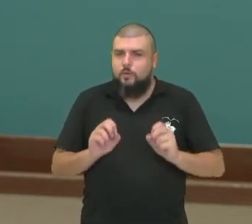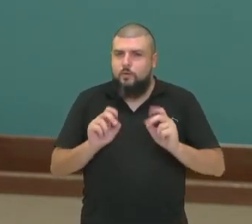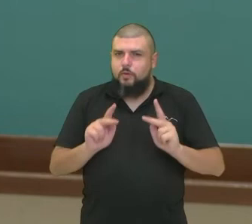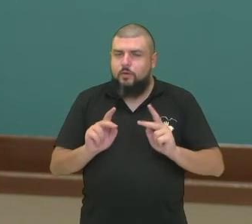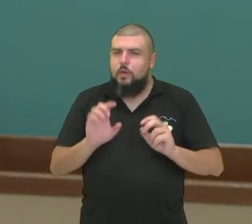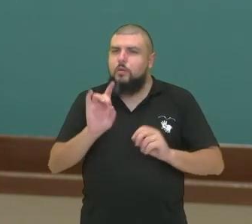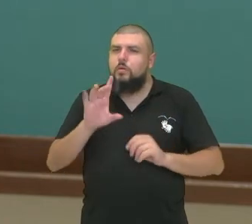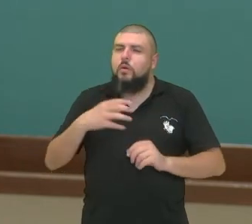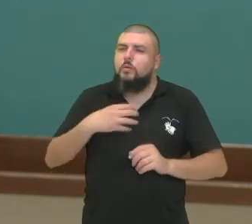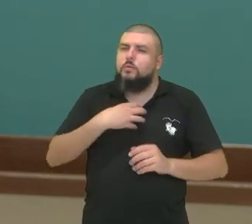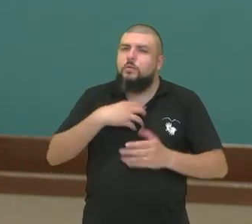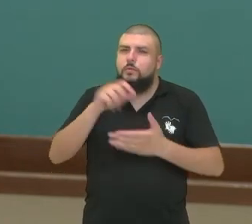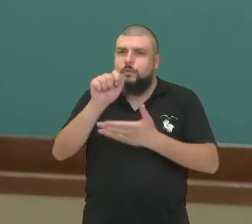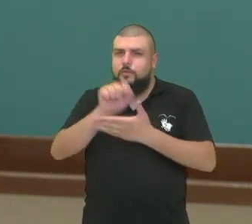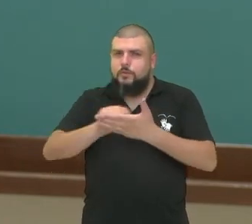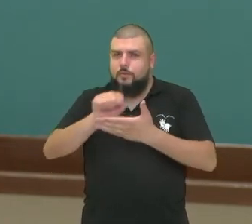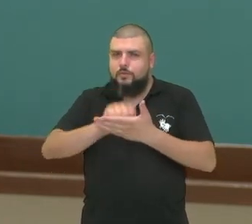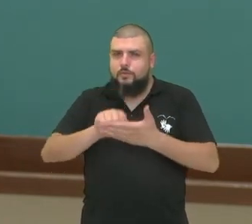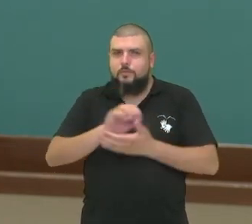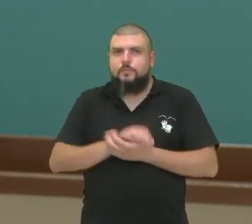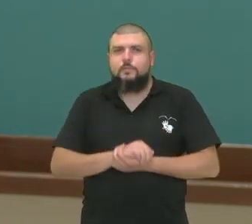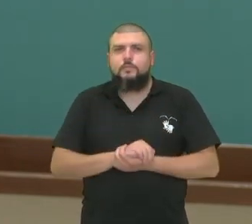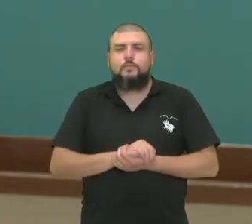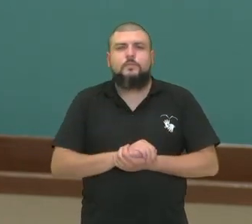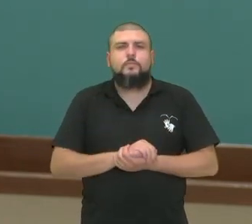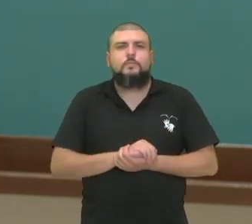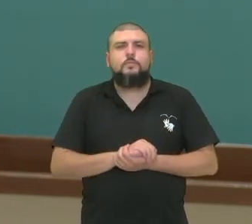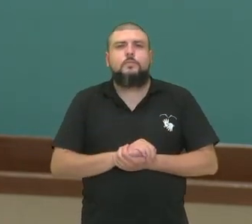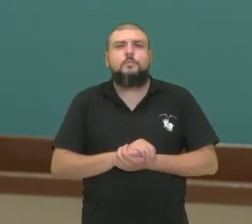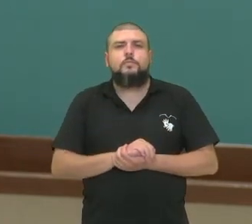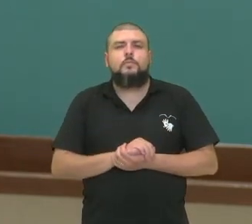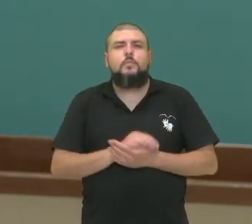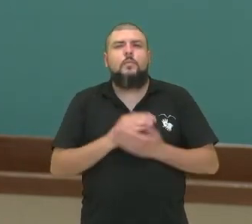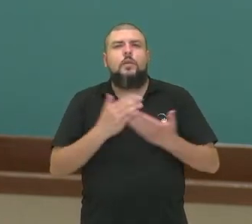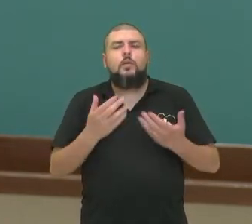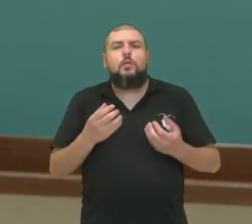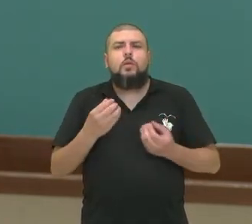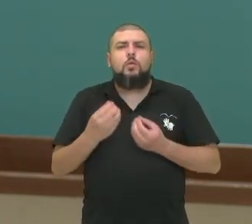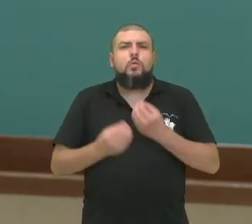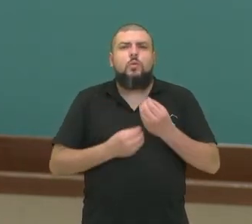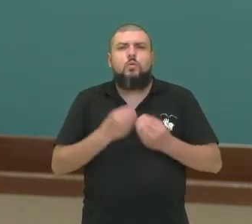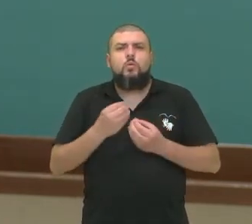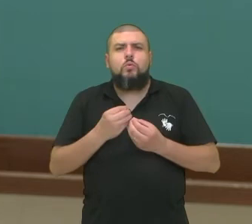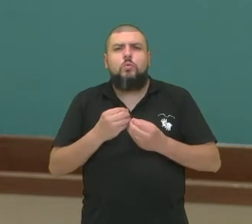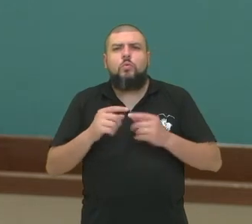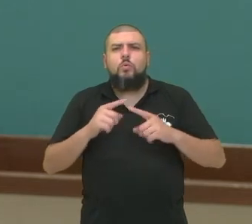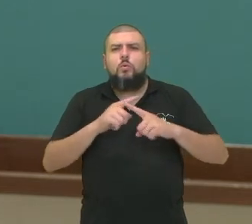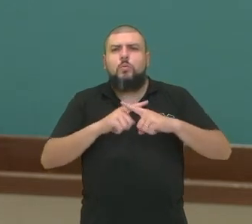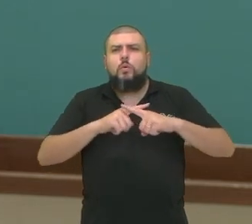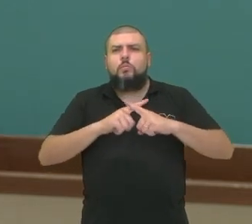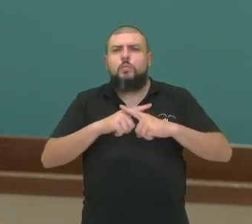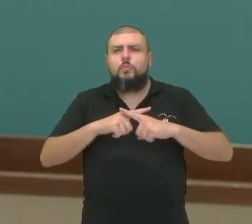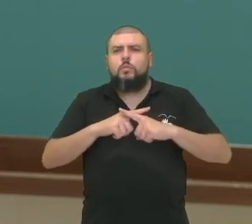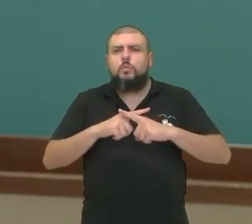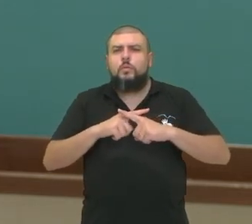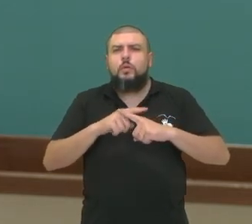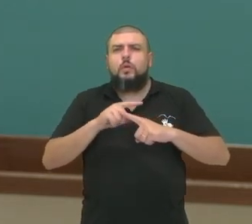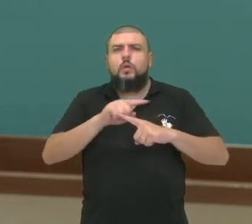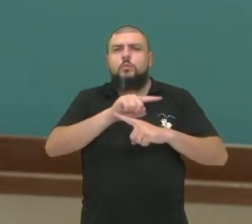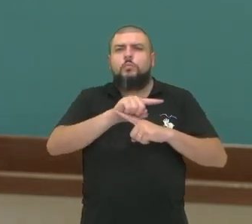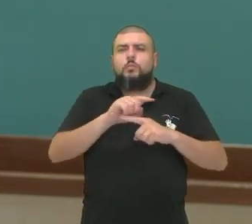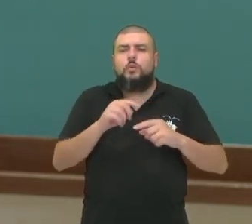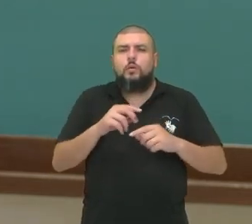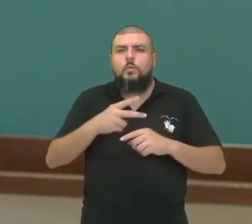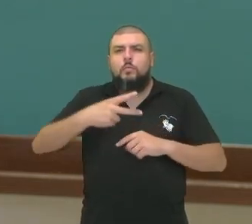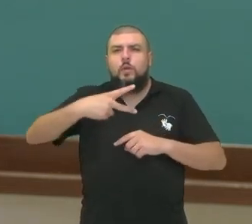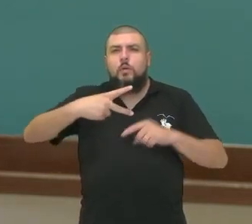de notação, tá joia? Então, e como podemos medir, atribuir a abertura desse ângulo? Olha só, né? Então, como aqui na tesoura,